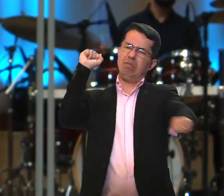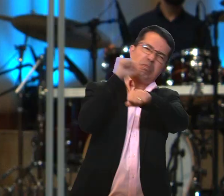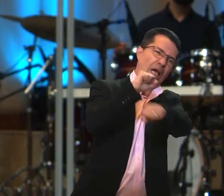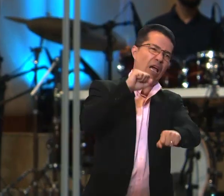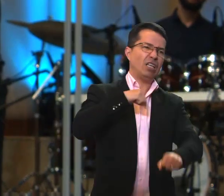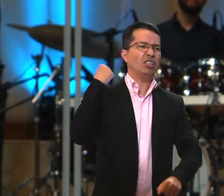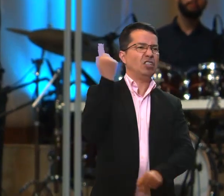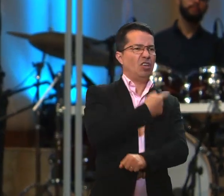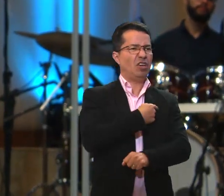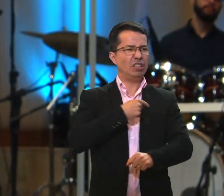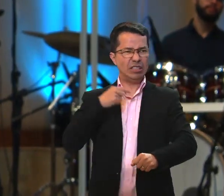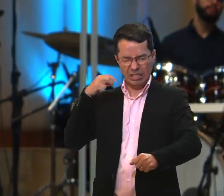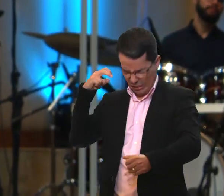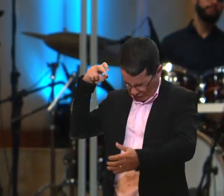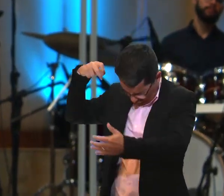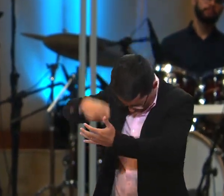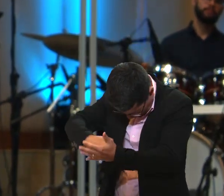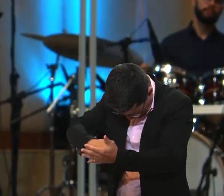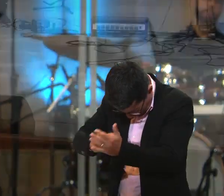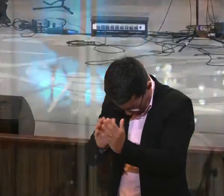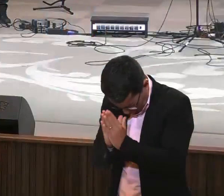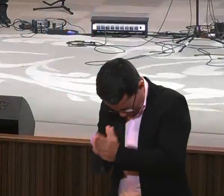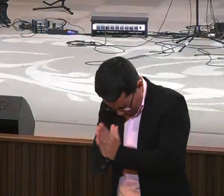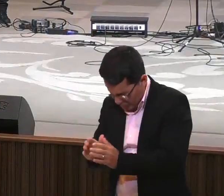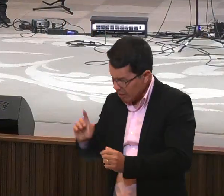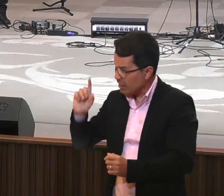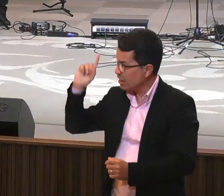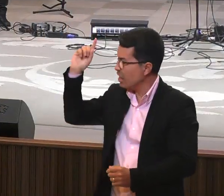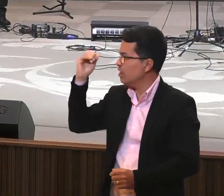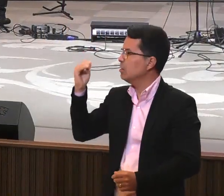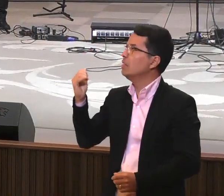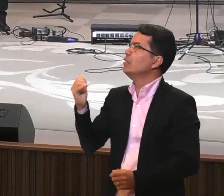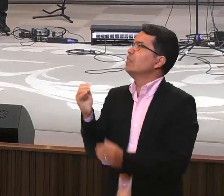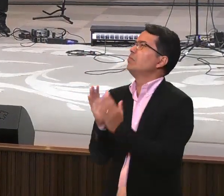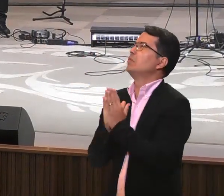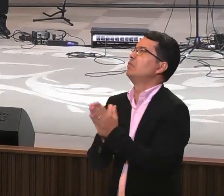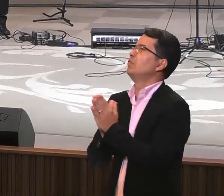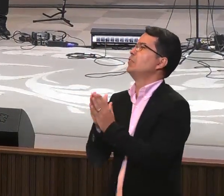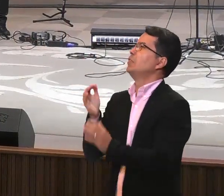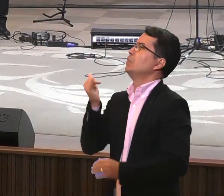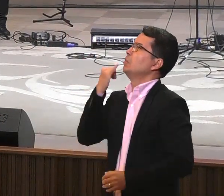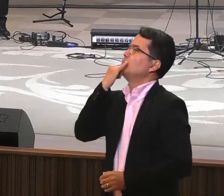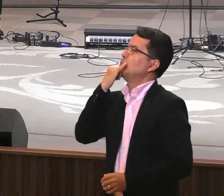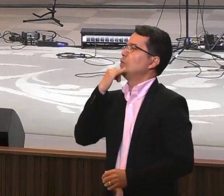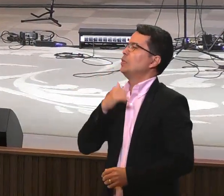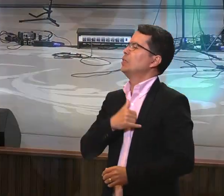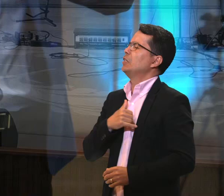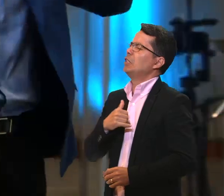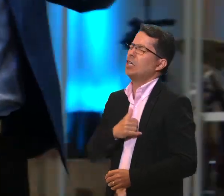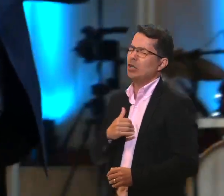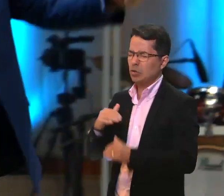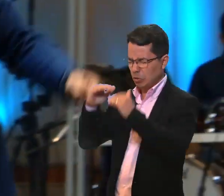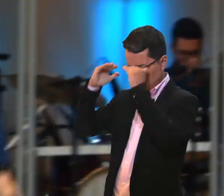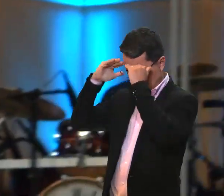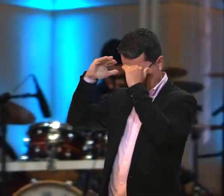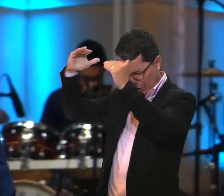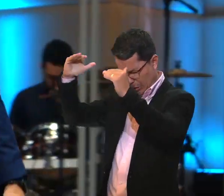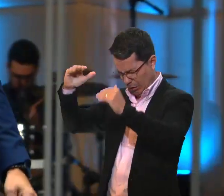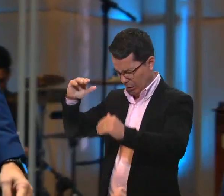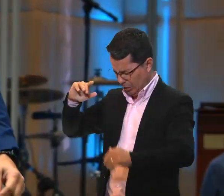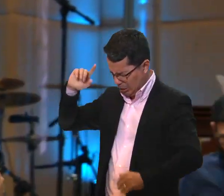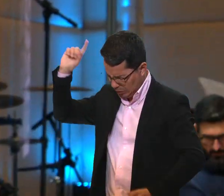no pó. Deus me perdoa, eu feri pessoas, Deus me perdoa, eu não te obedeci, Deus me